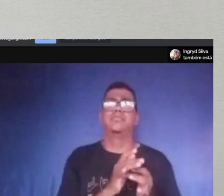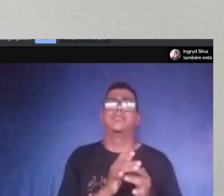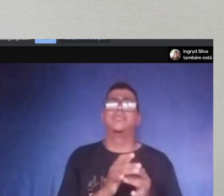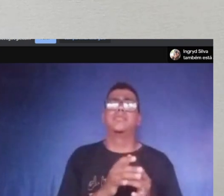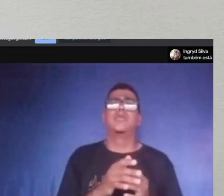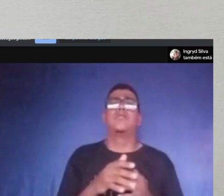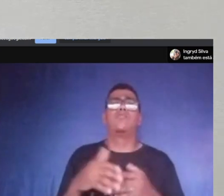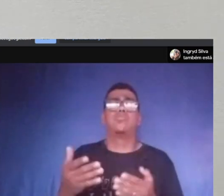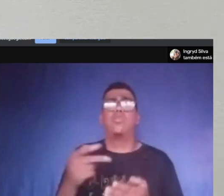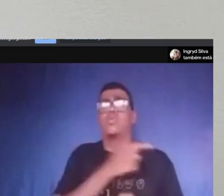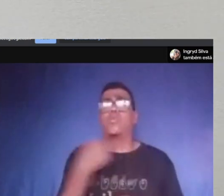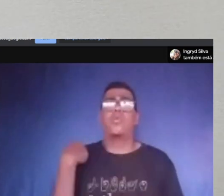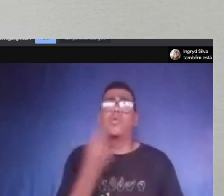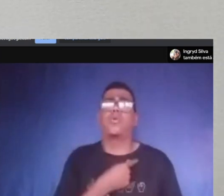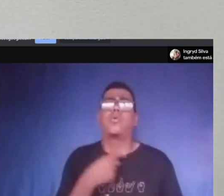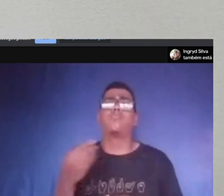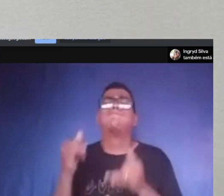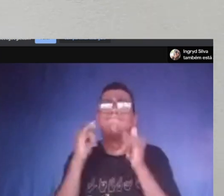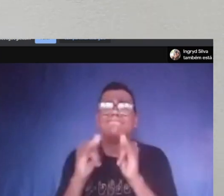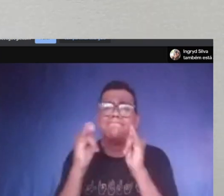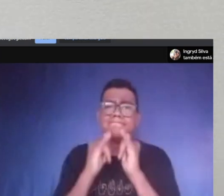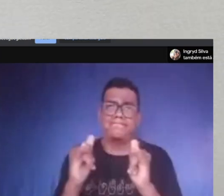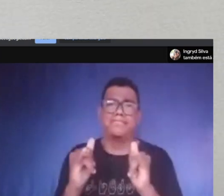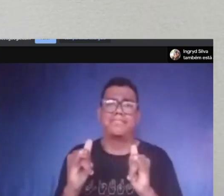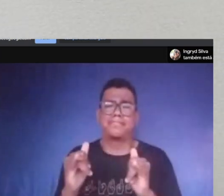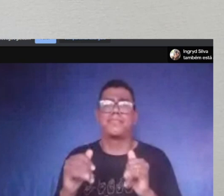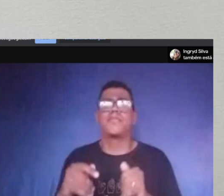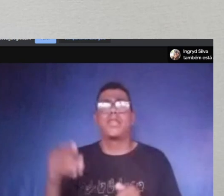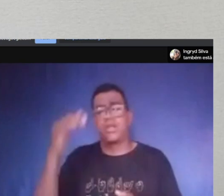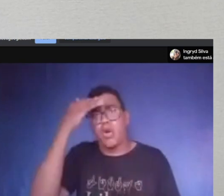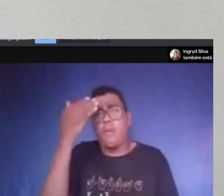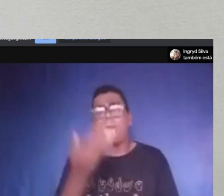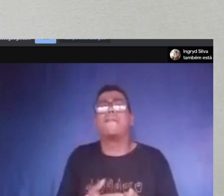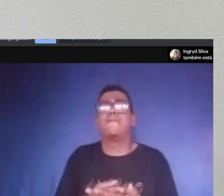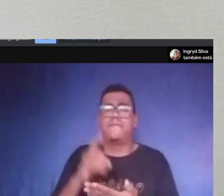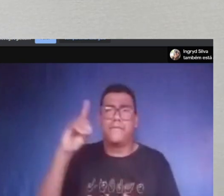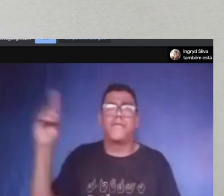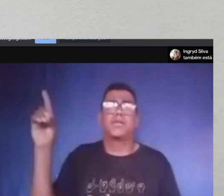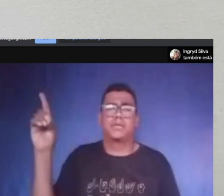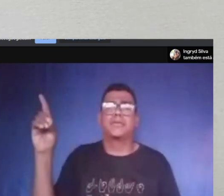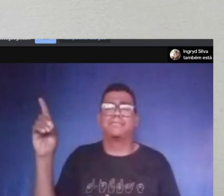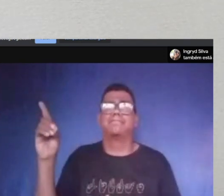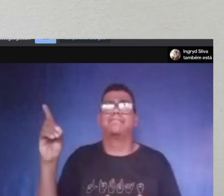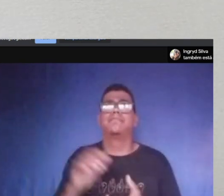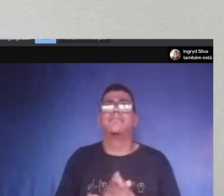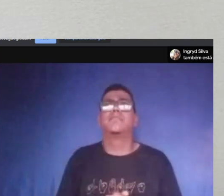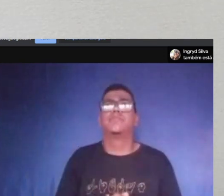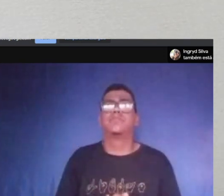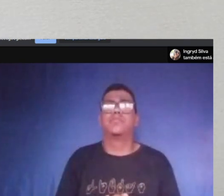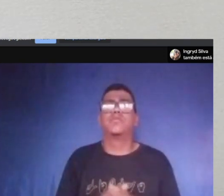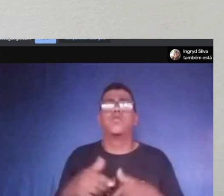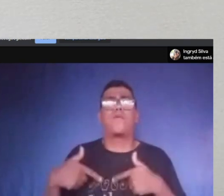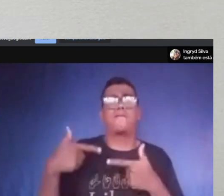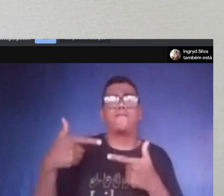que os frutos são tão poucos, que tão poucas pessoas, às vezes, se convertem e aceitam, mas nós entendemos que é o Senhor